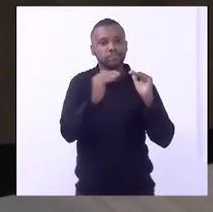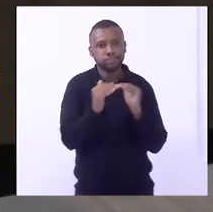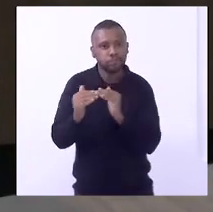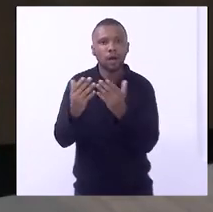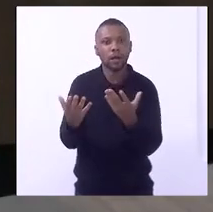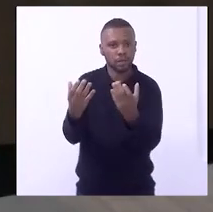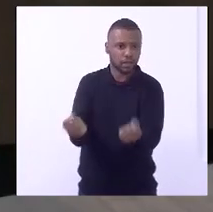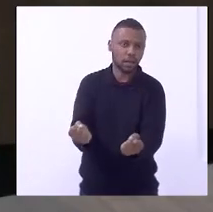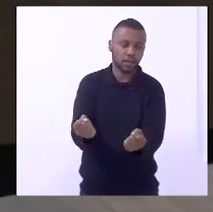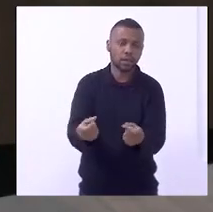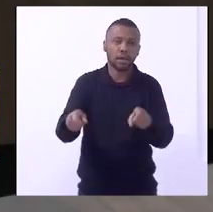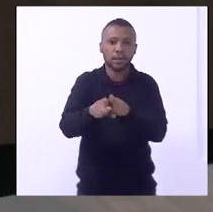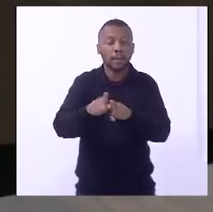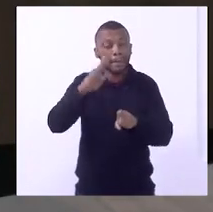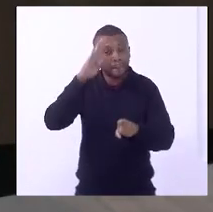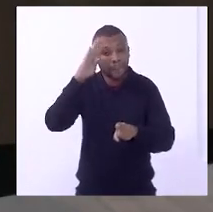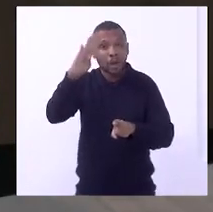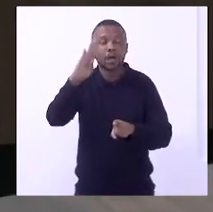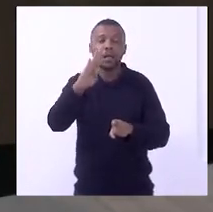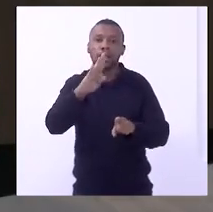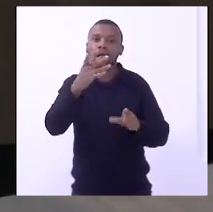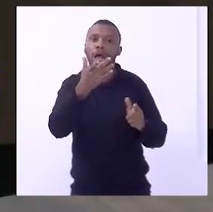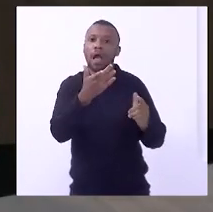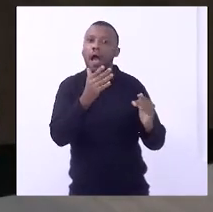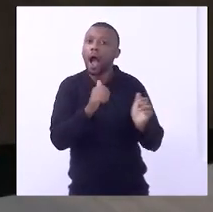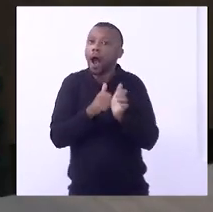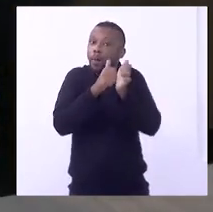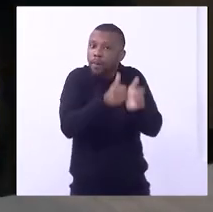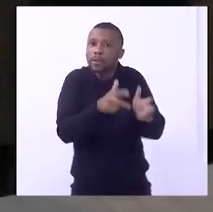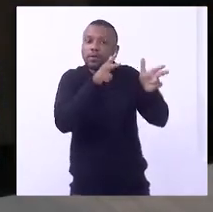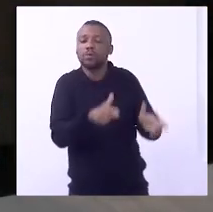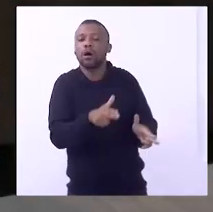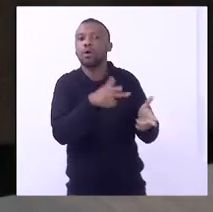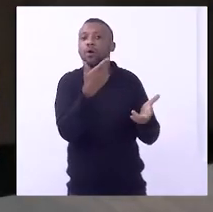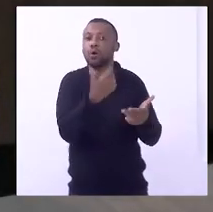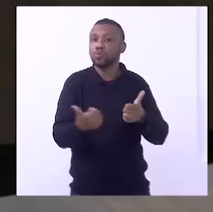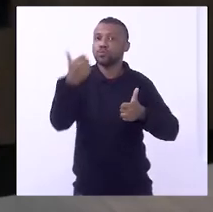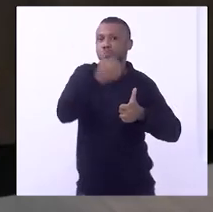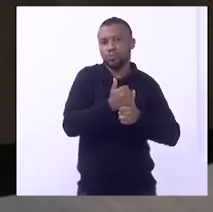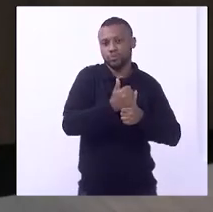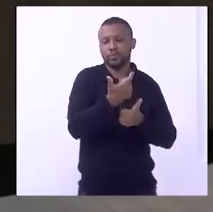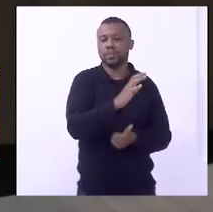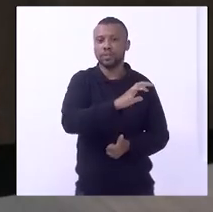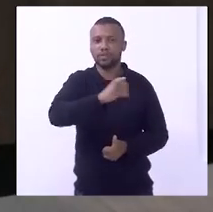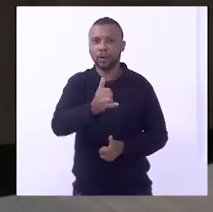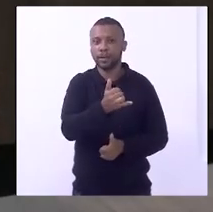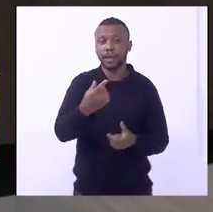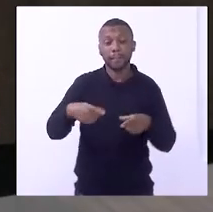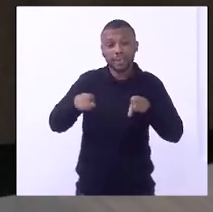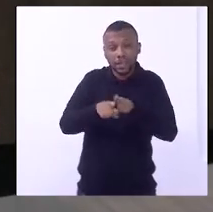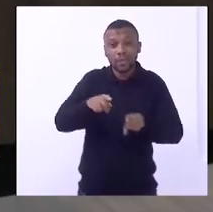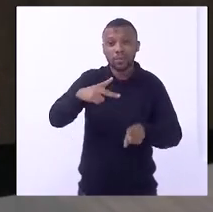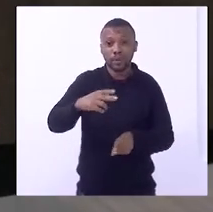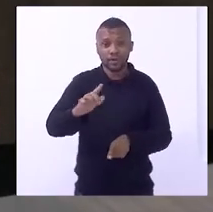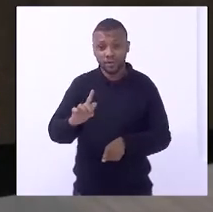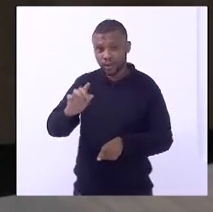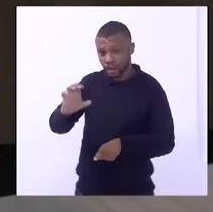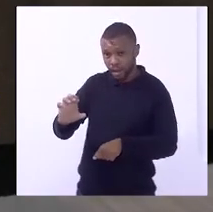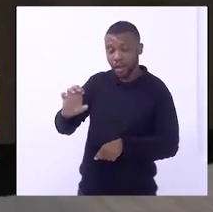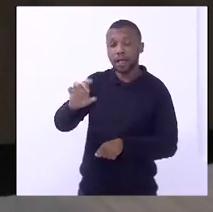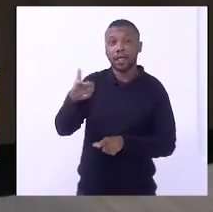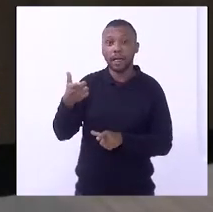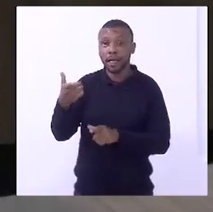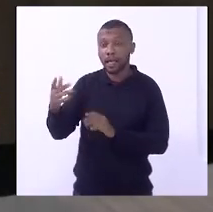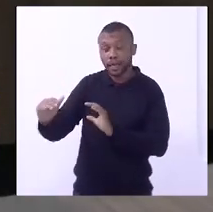acompanhando o substitutivo da CCJ e cumprimentando a Defensoria, que em parceria com a PGE encaminham para essa casa uma matéria muito importante.